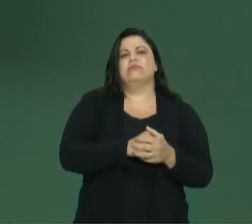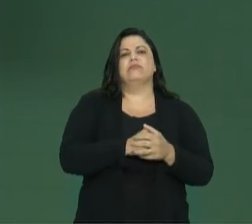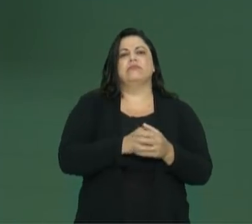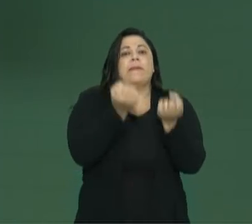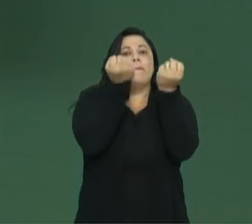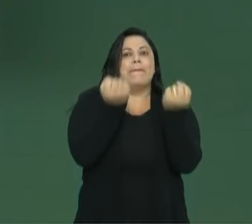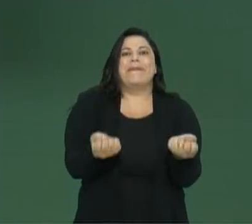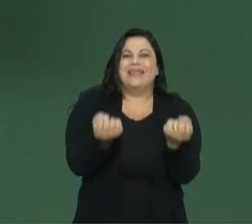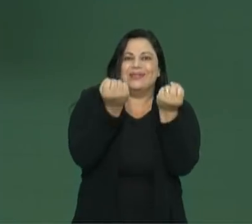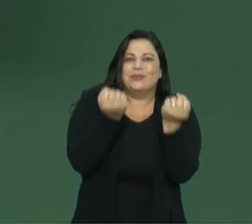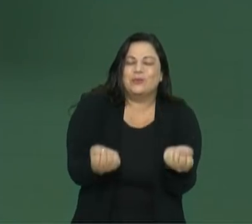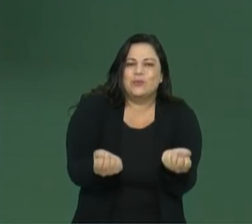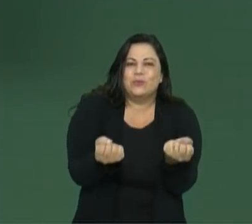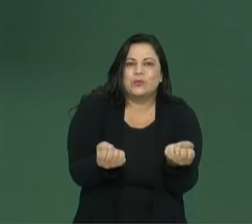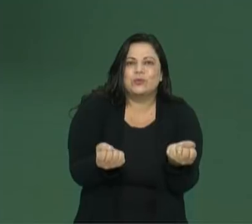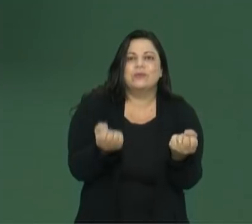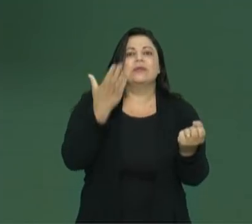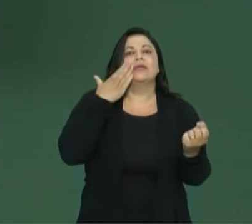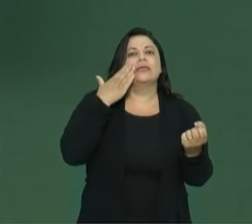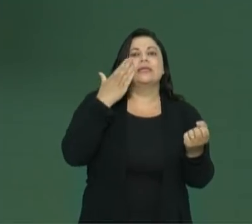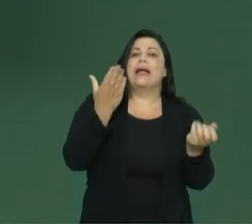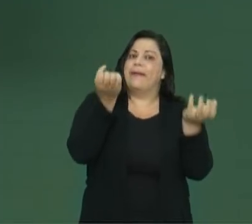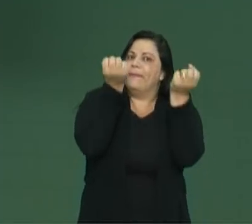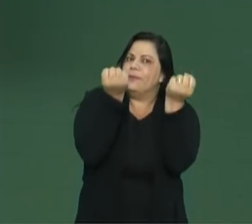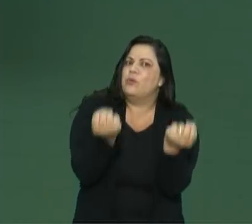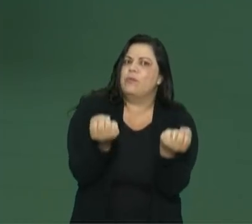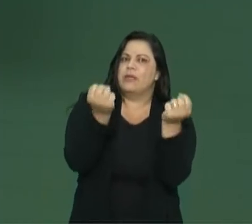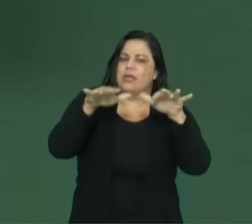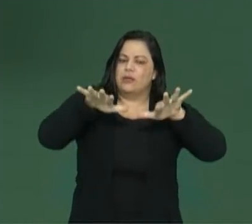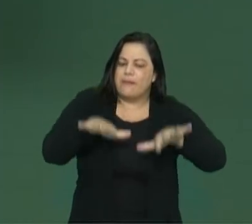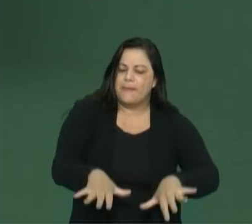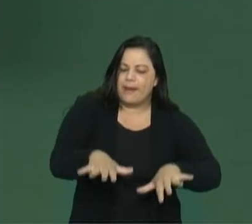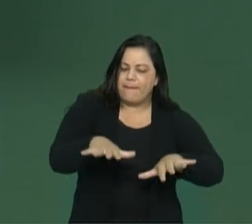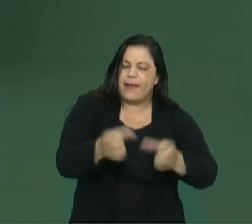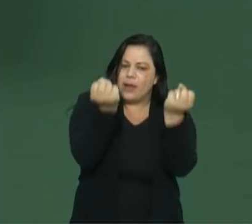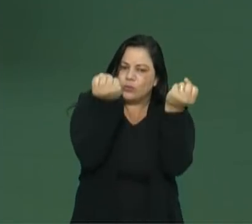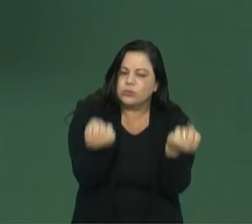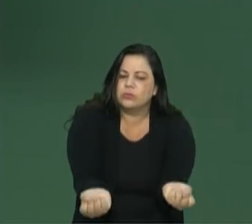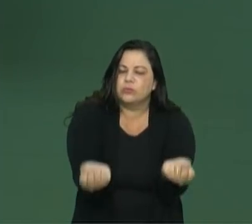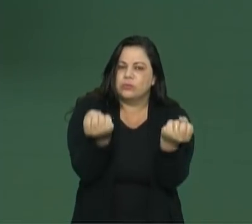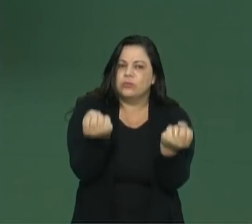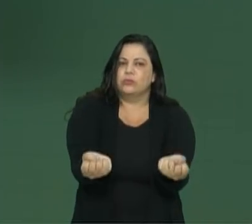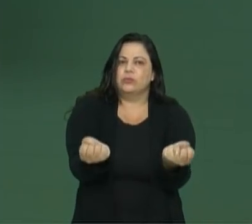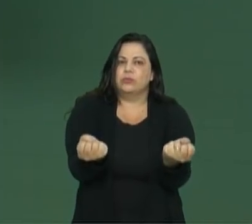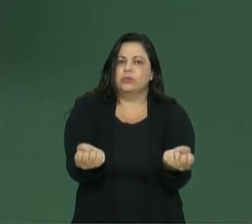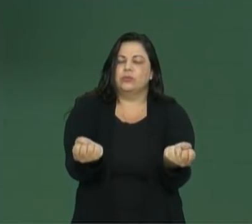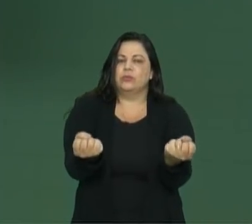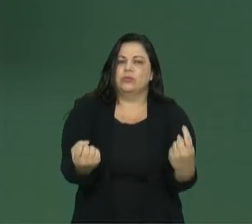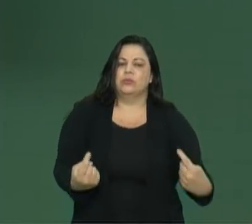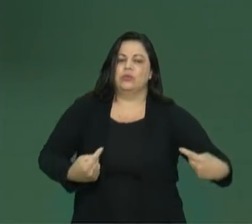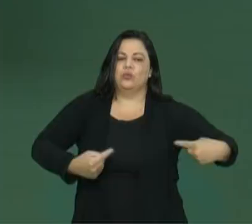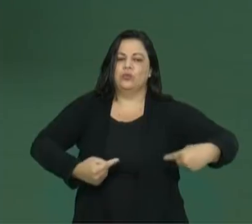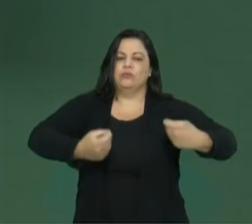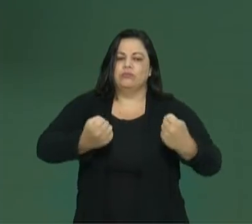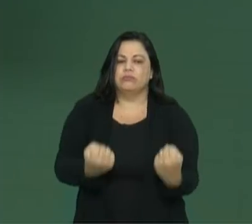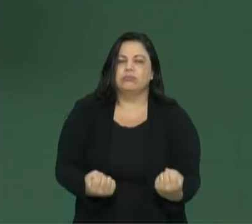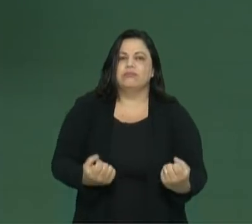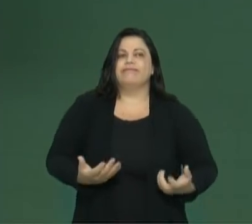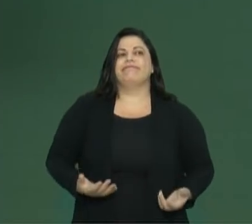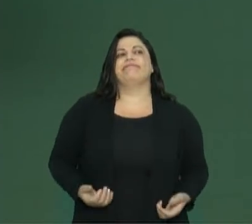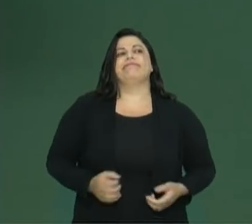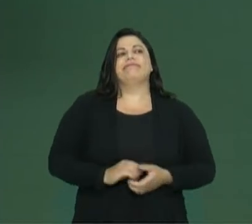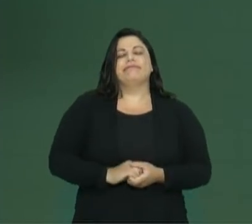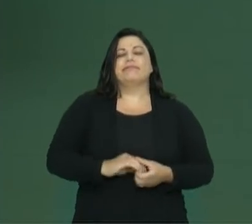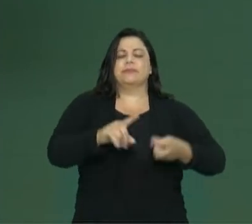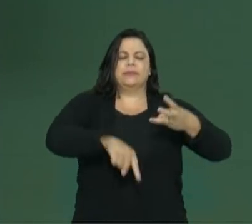peso, certo? Porque a gente sabe que o peso atua para baixo e eu fiz uma força contra essa força peso.